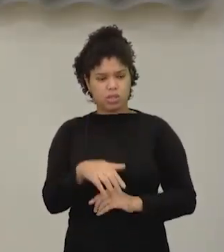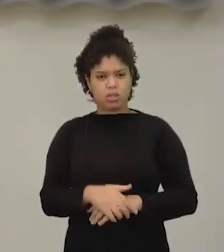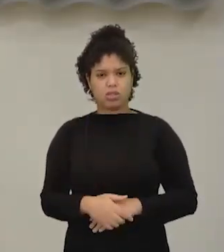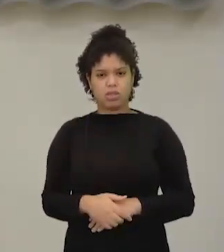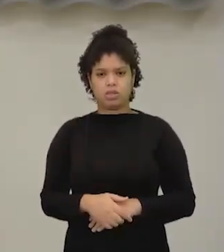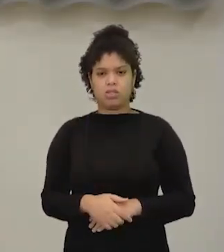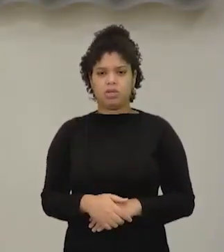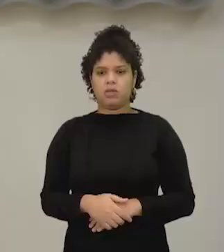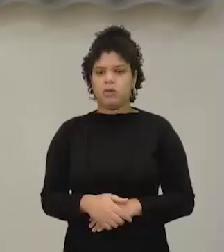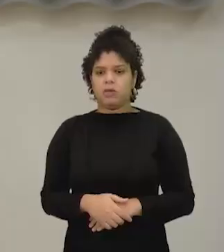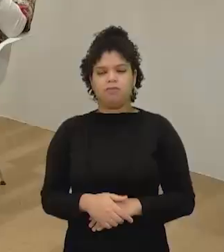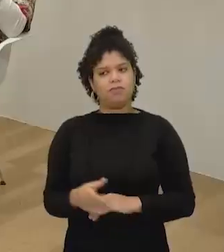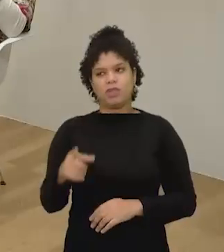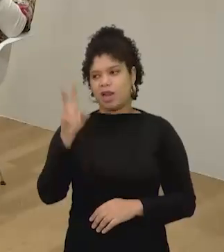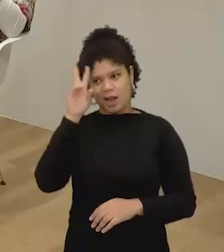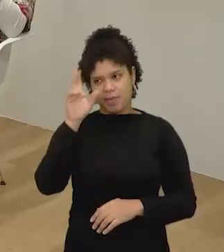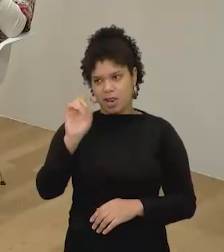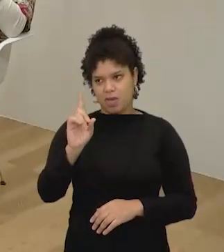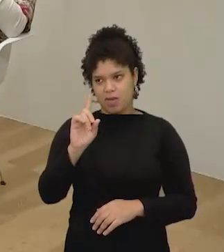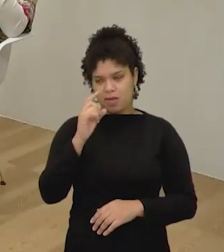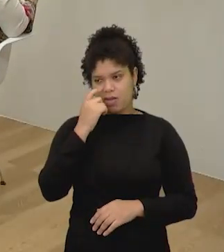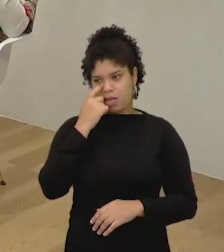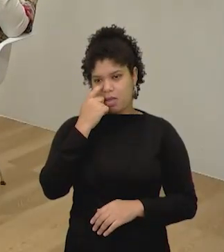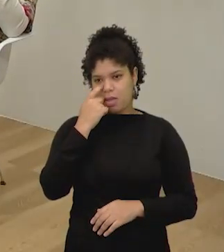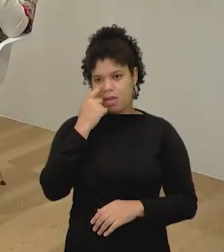você nem vai poder lembrar de nada do ano passado.